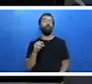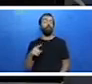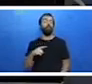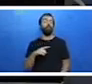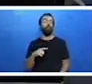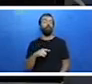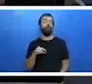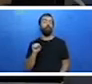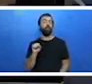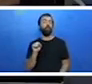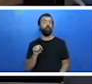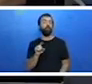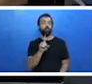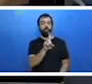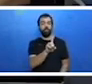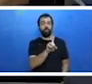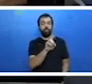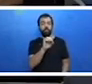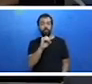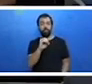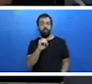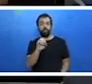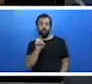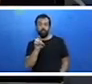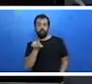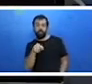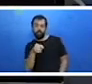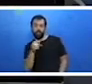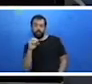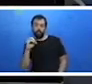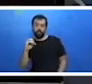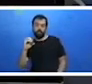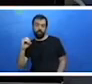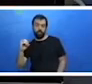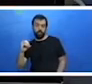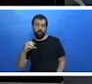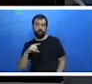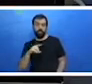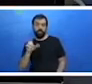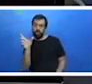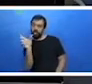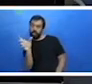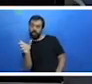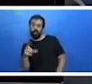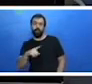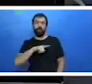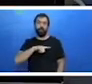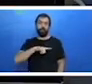Pensa numa nota de 10 reais. Como que a gente simboliza 10 reais?